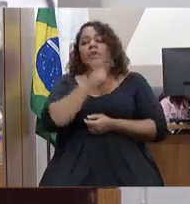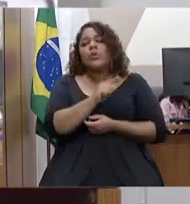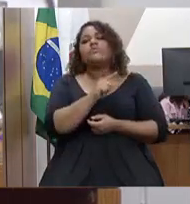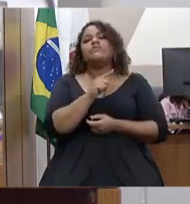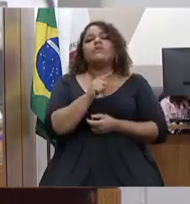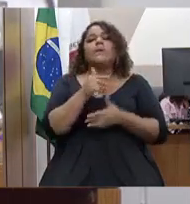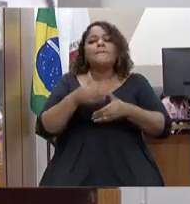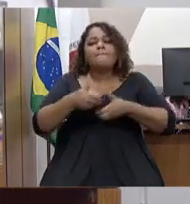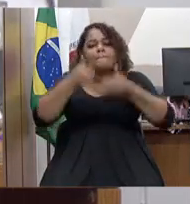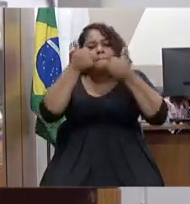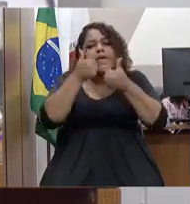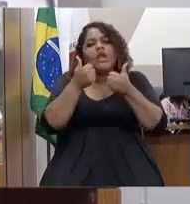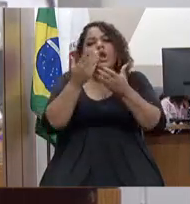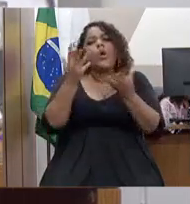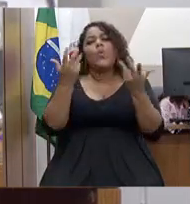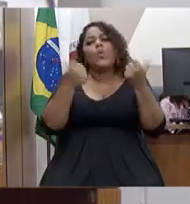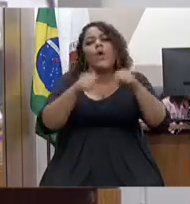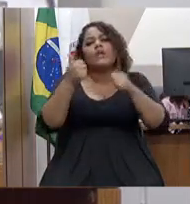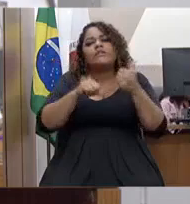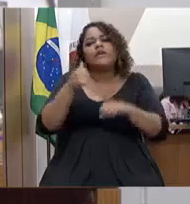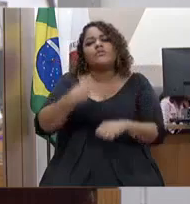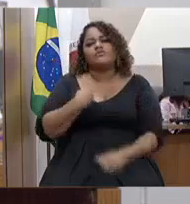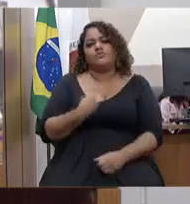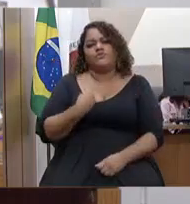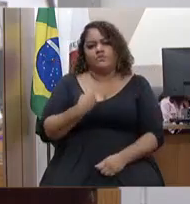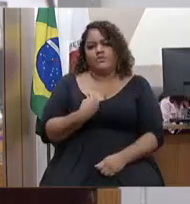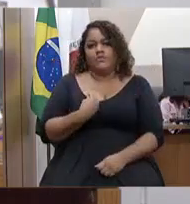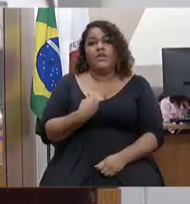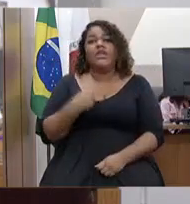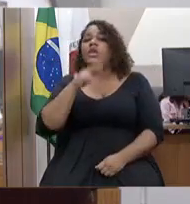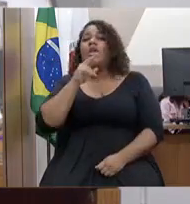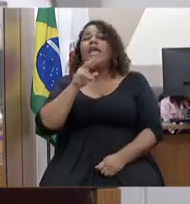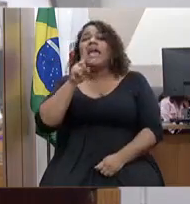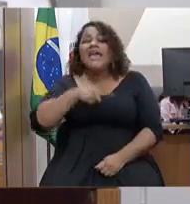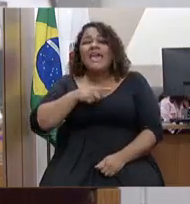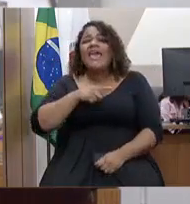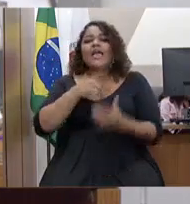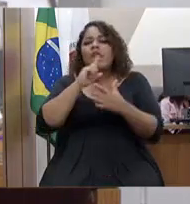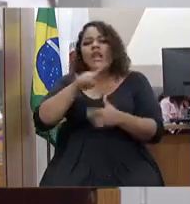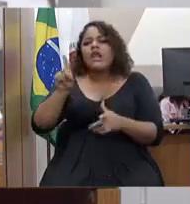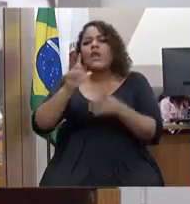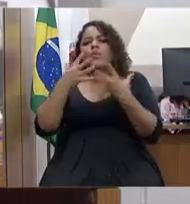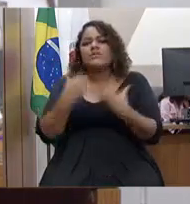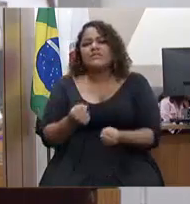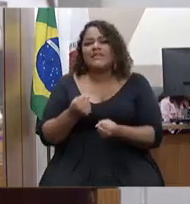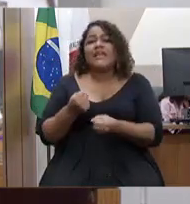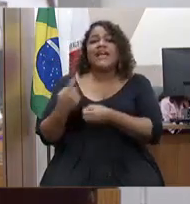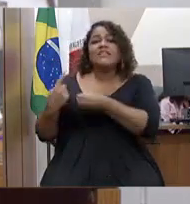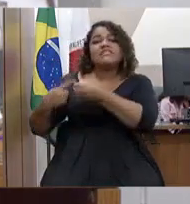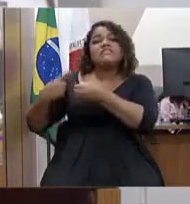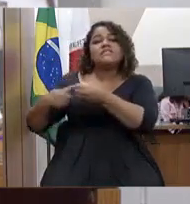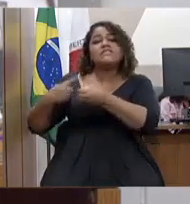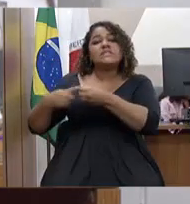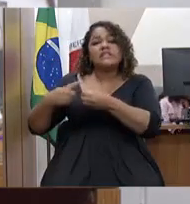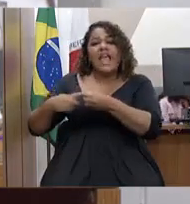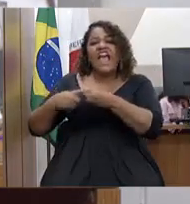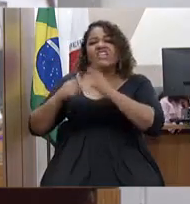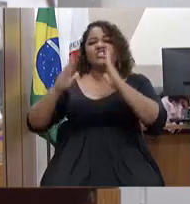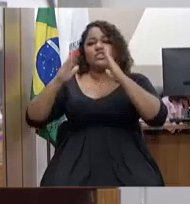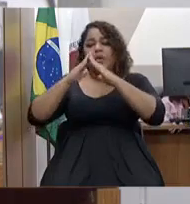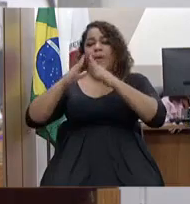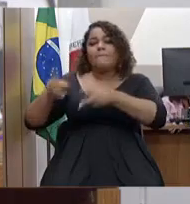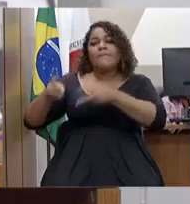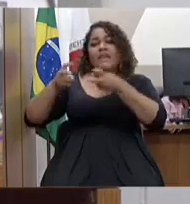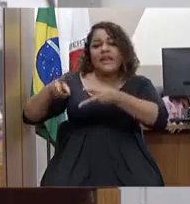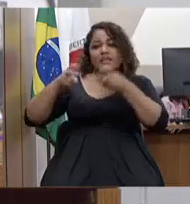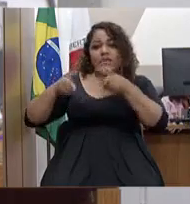vida é não deixar a gente sofrendo na cidade de mineradoras a hora que toca uma sirene para fazer treinamento que todo mundo sai correndo